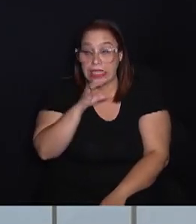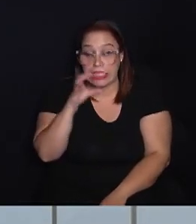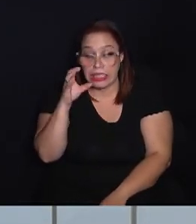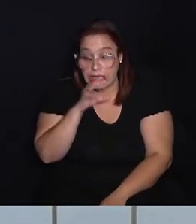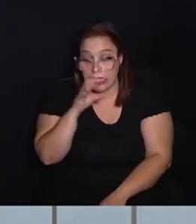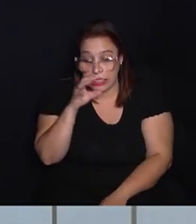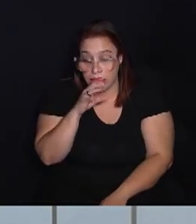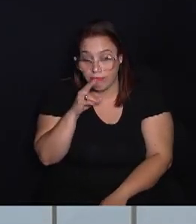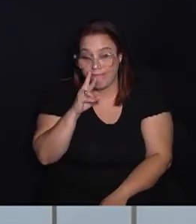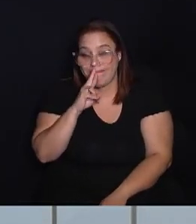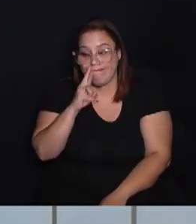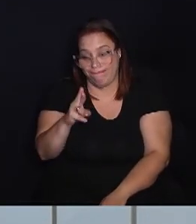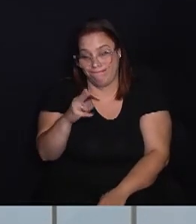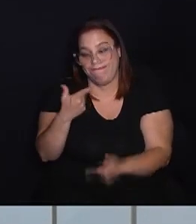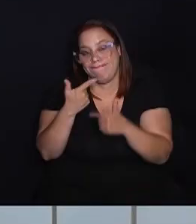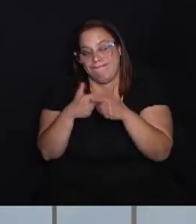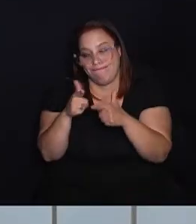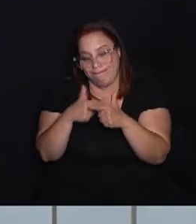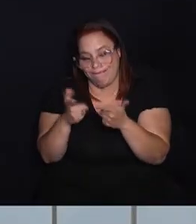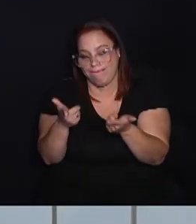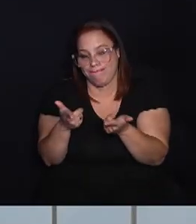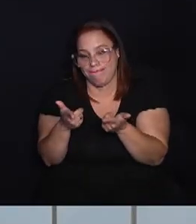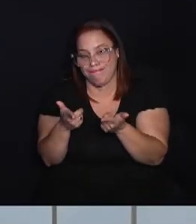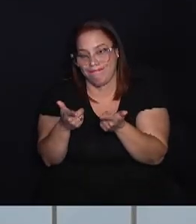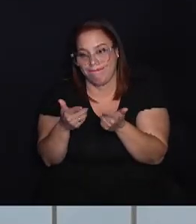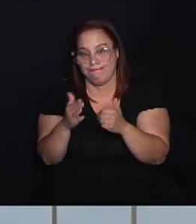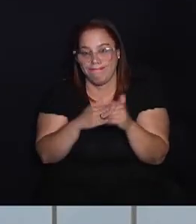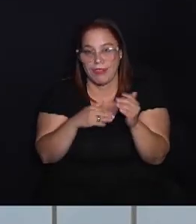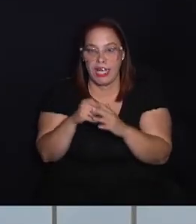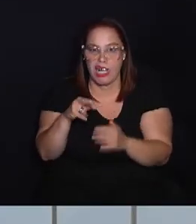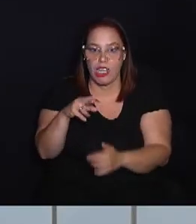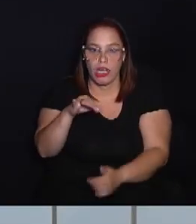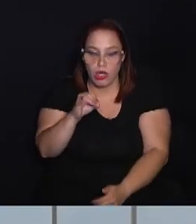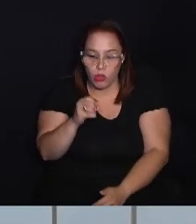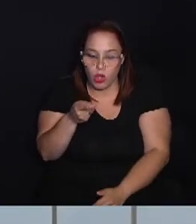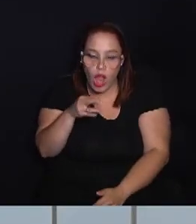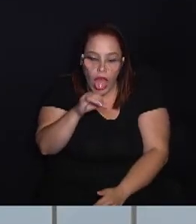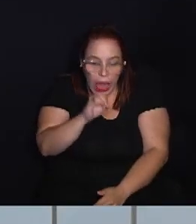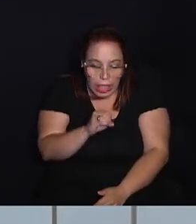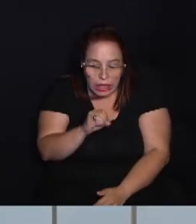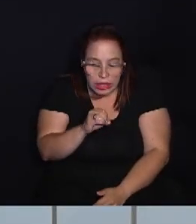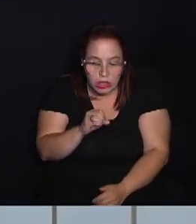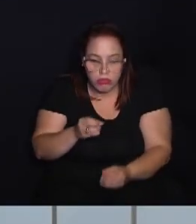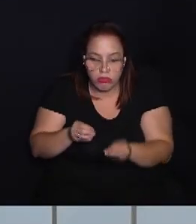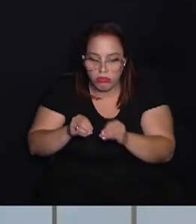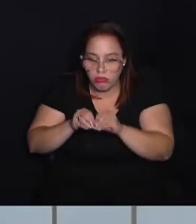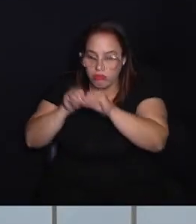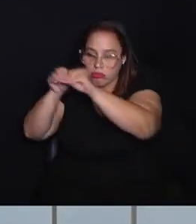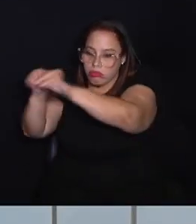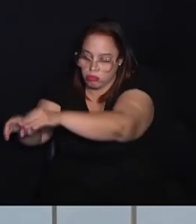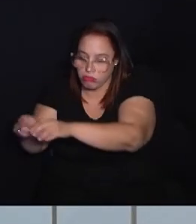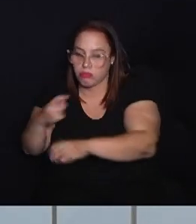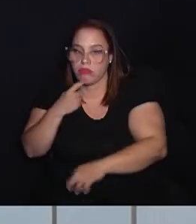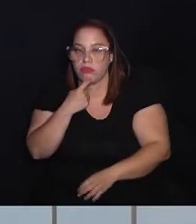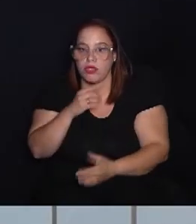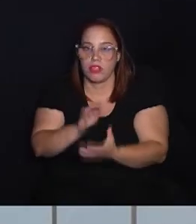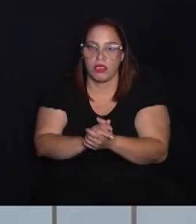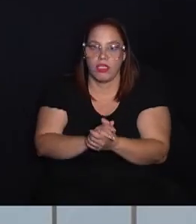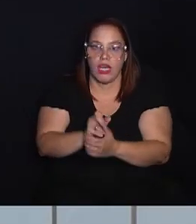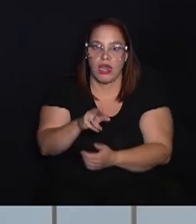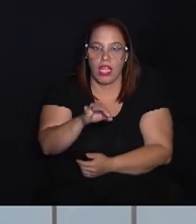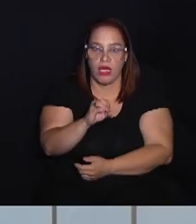regular as chuvas, oferecer conforto térmico. E você falou de desafio, nós temos um desafio, 2 aliás. A gente precisa fazer